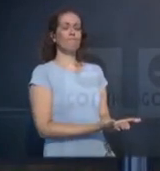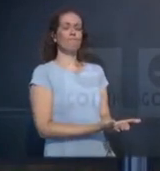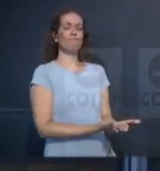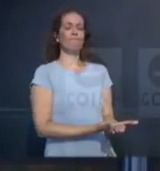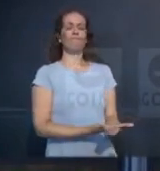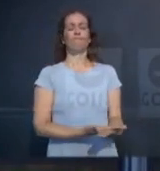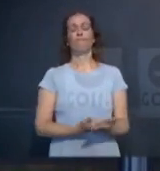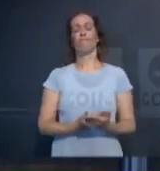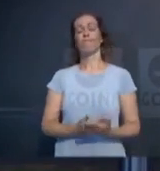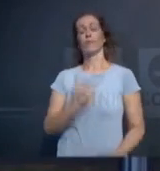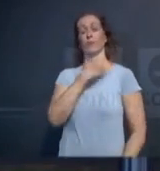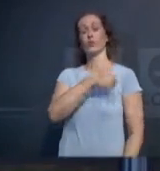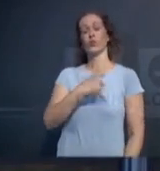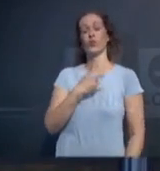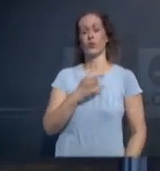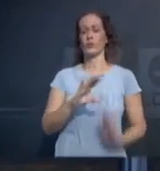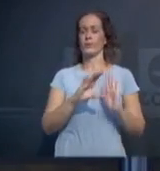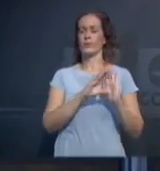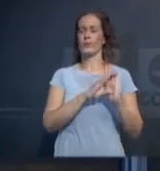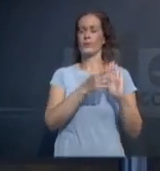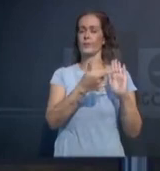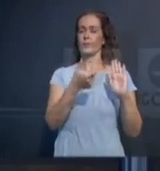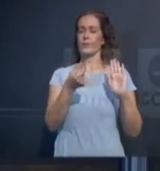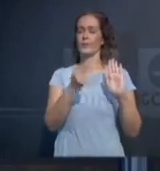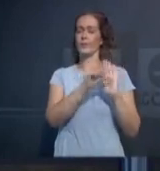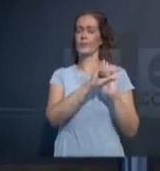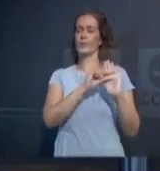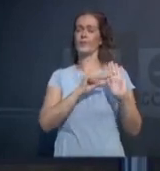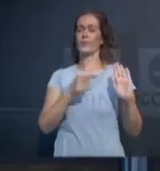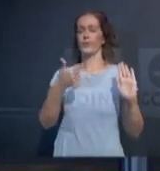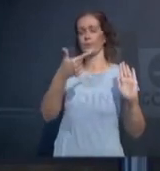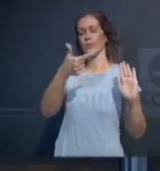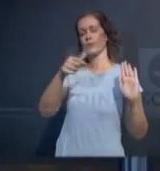João 20, o verso